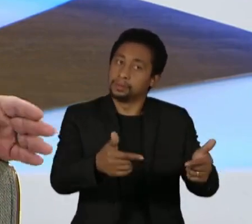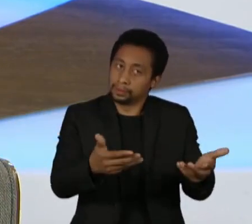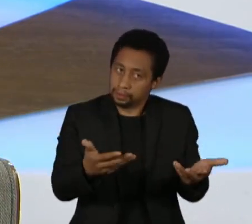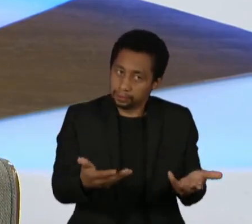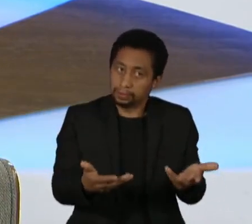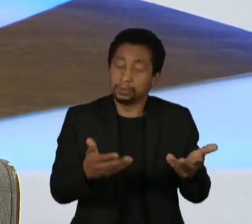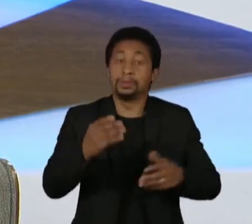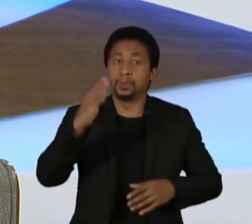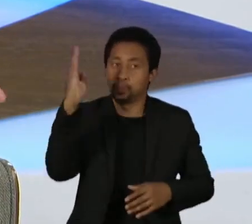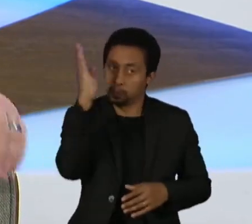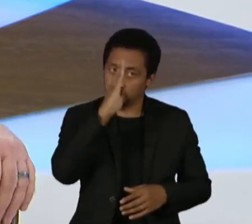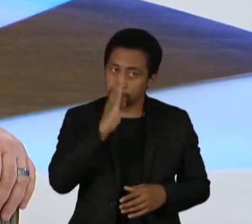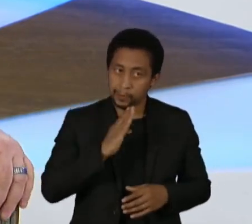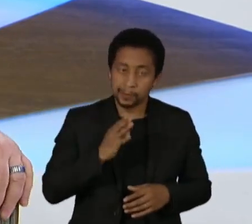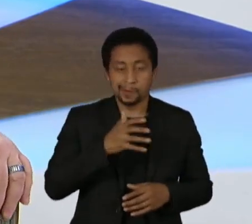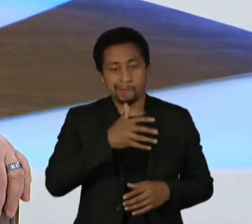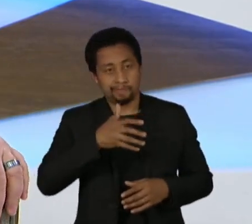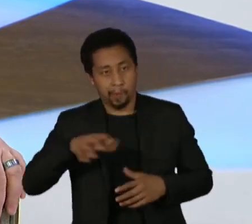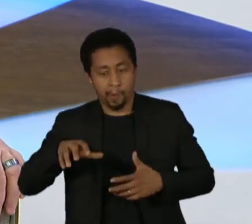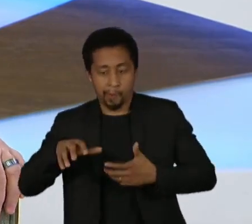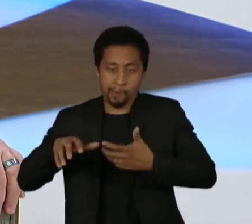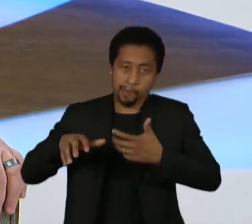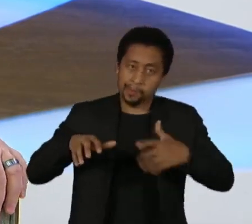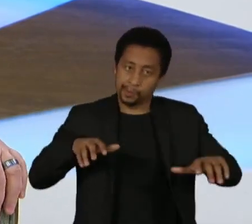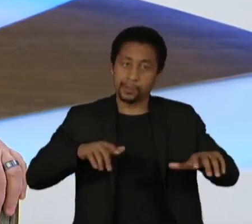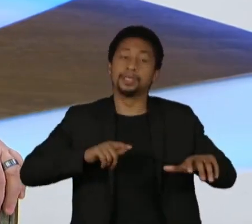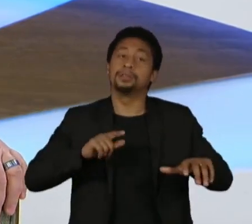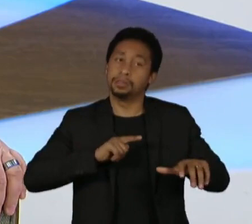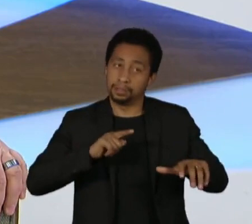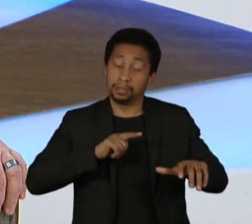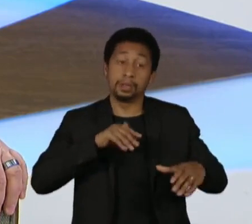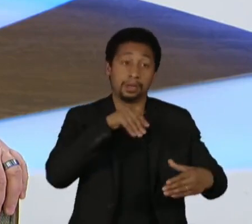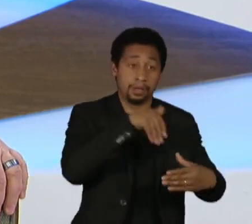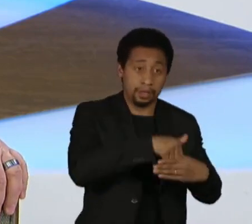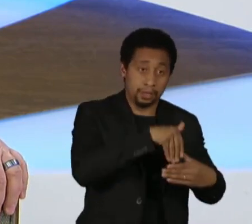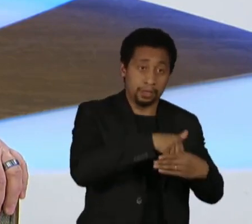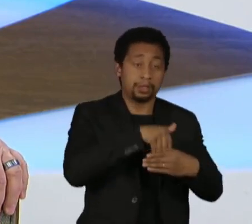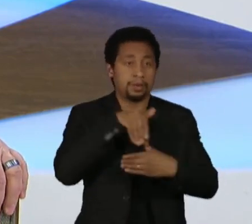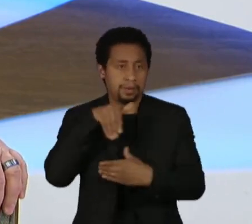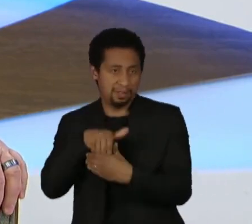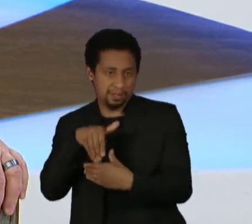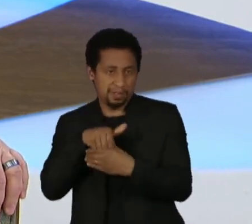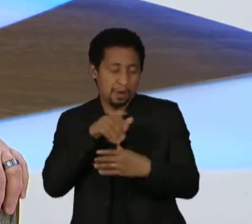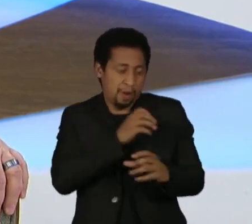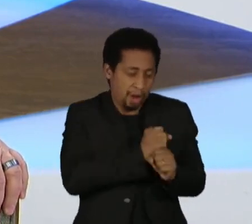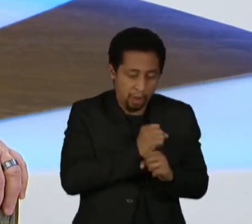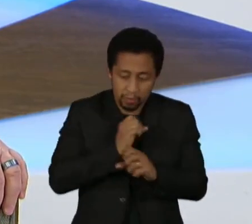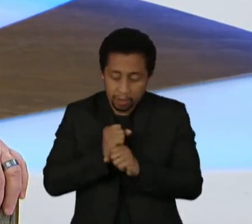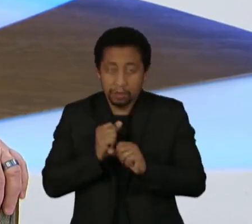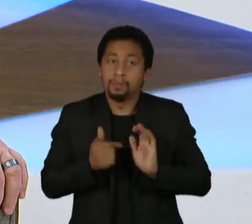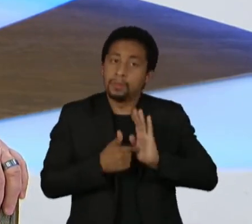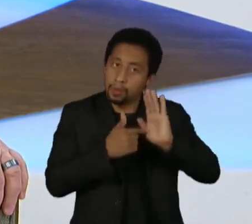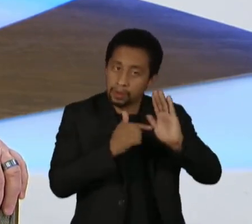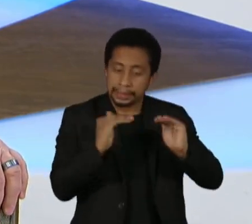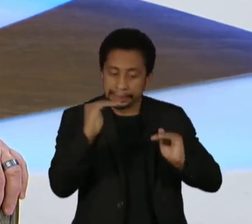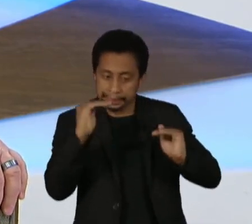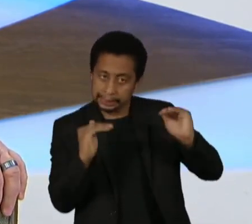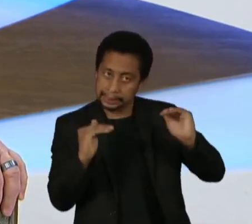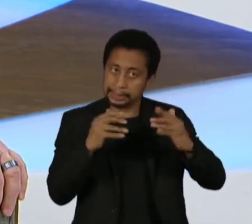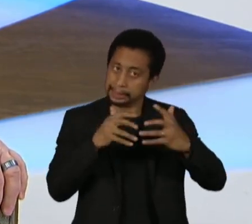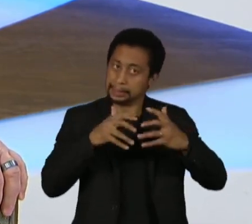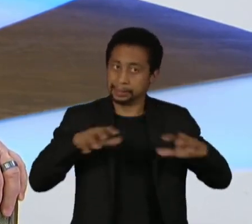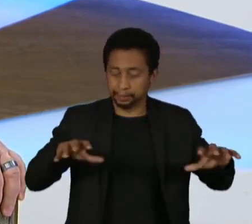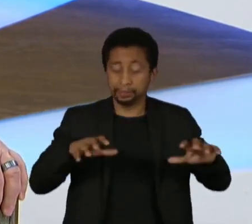dividido os números da eleição mostram isso em especial O agronegócio né E nós respeitamos a